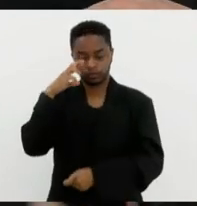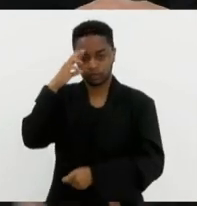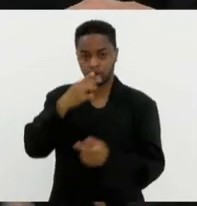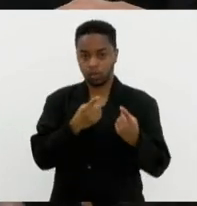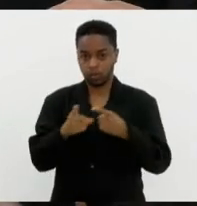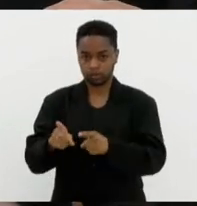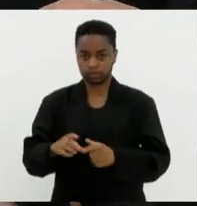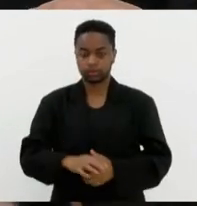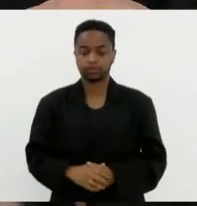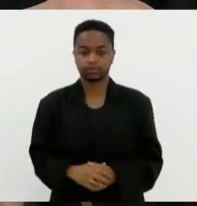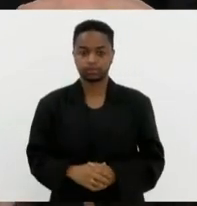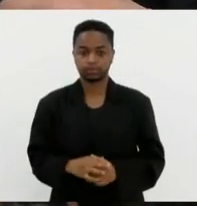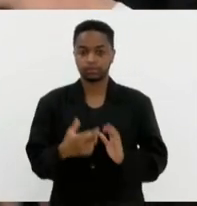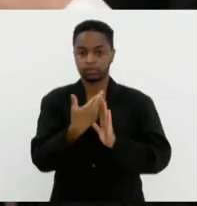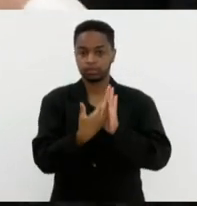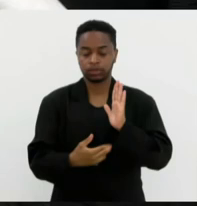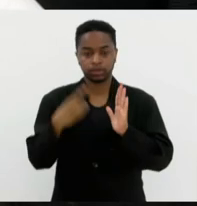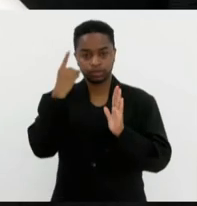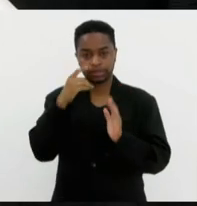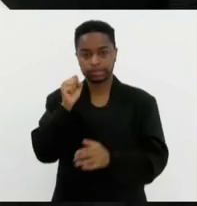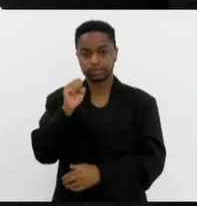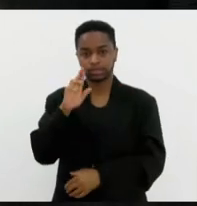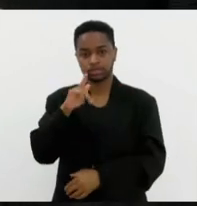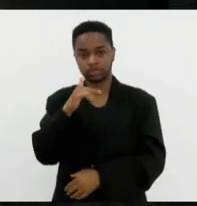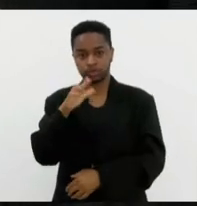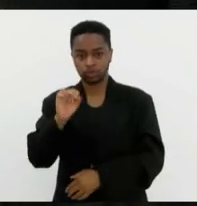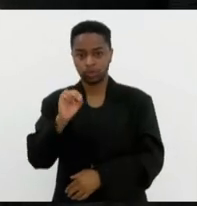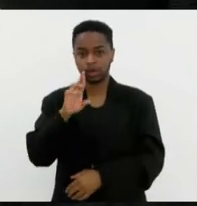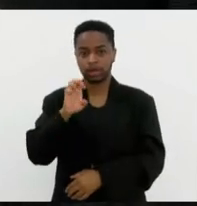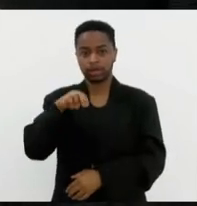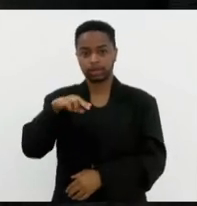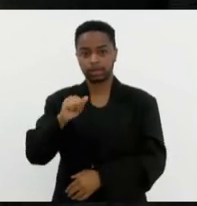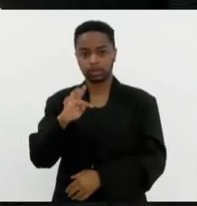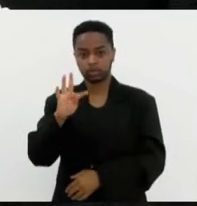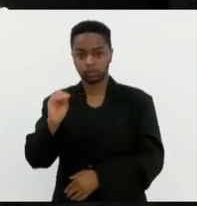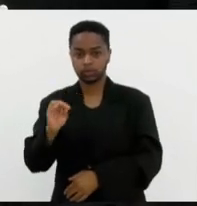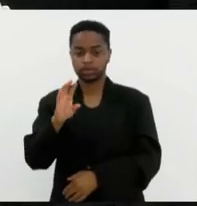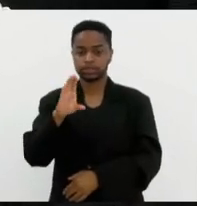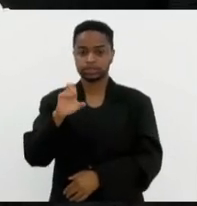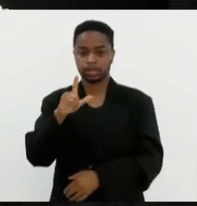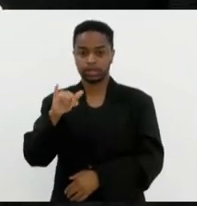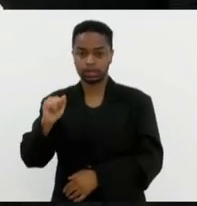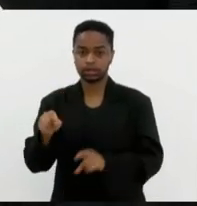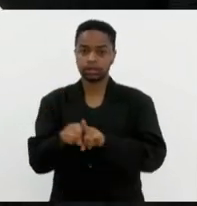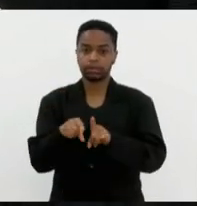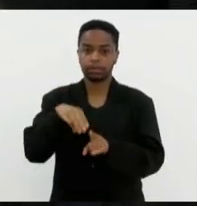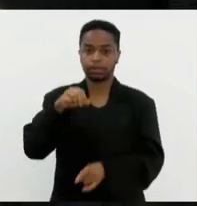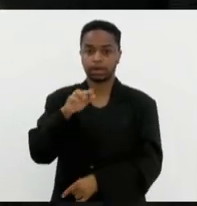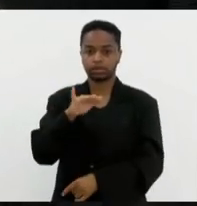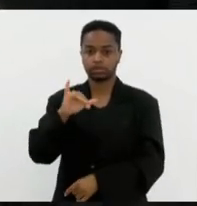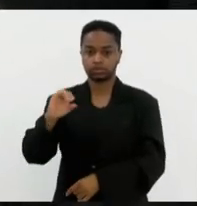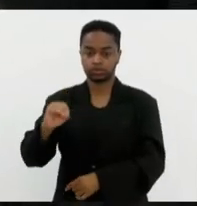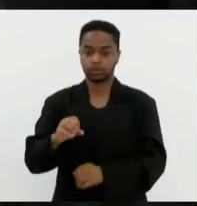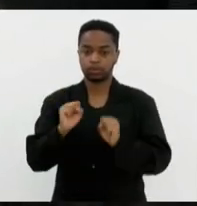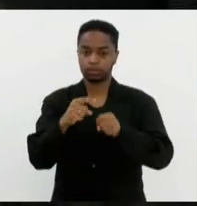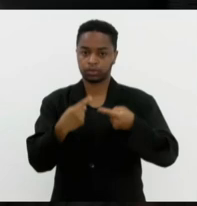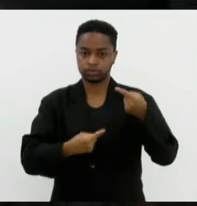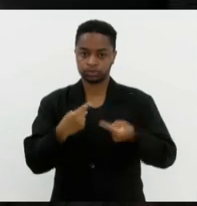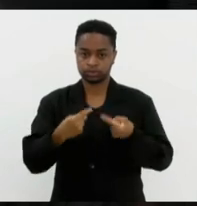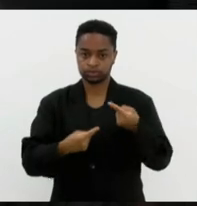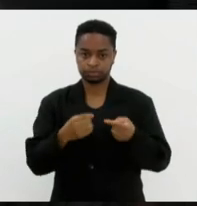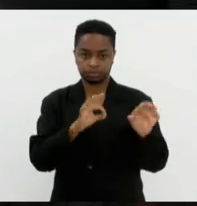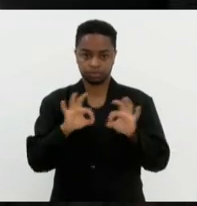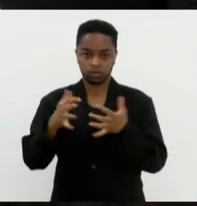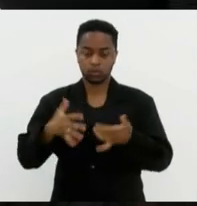contrário. Relatores, deputados Dr. Serginho, Renato Cozzolino, Célia Jordão e Márcio Canella. Em discussão,